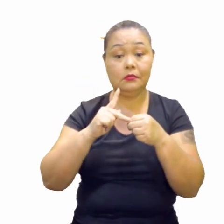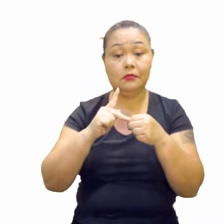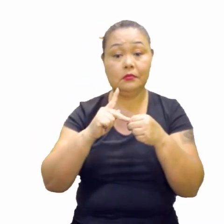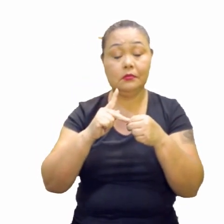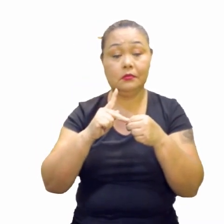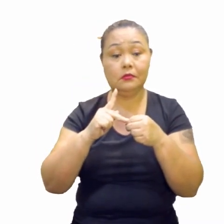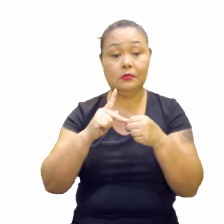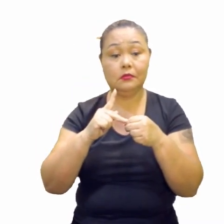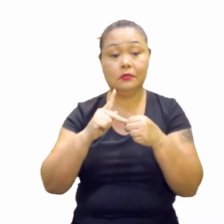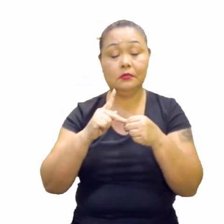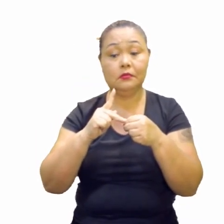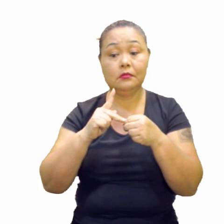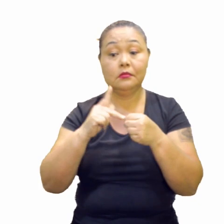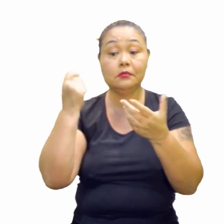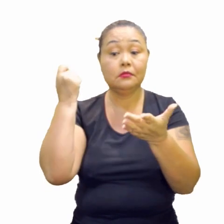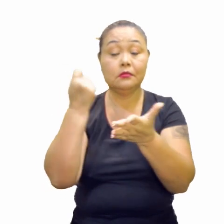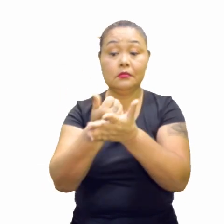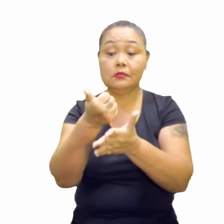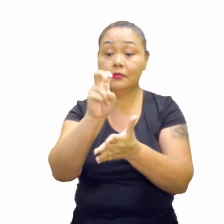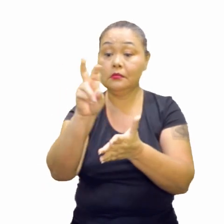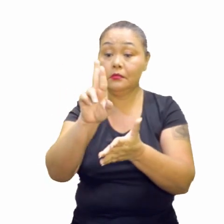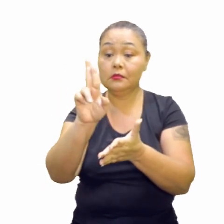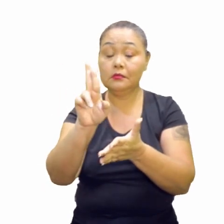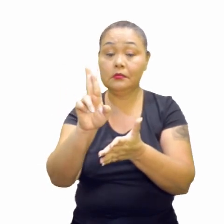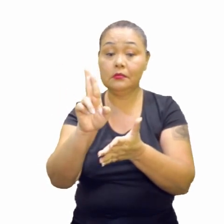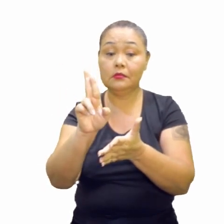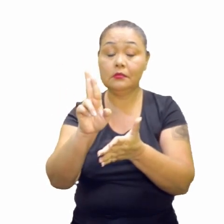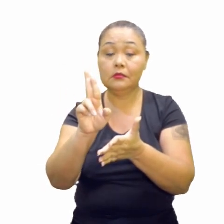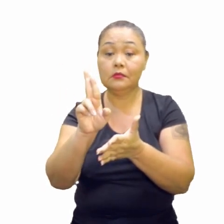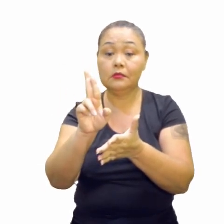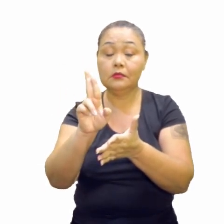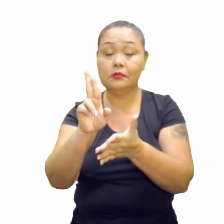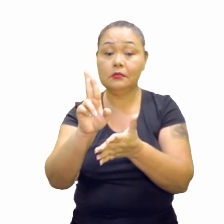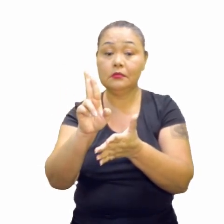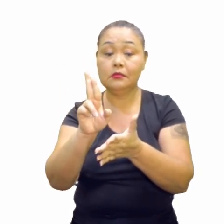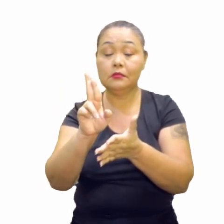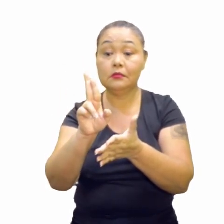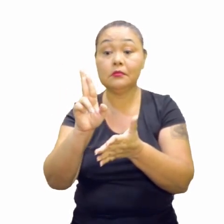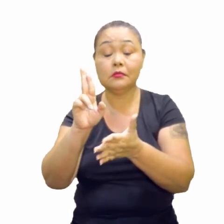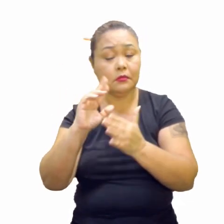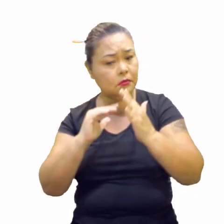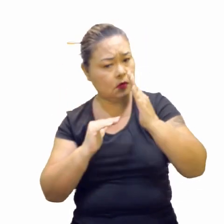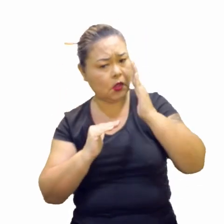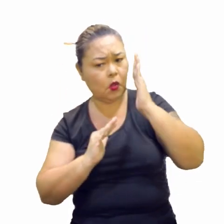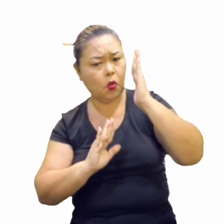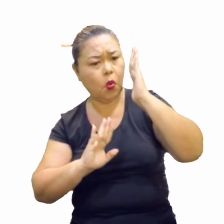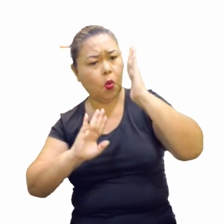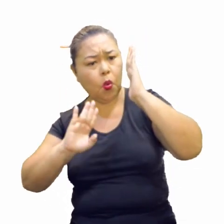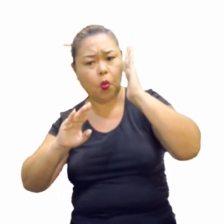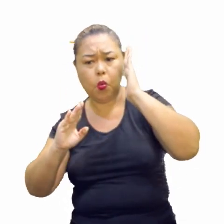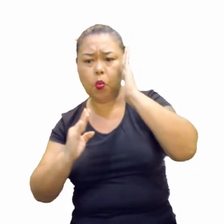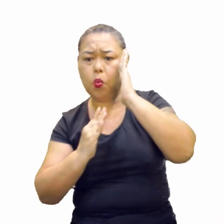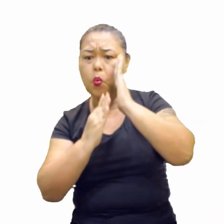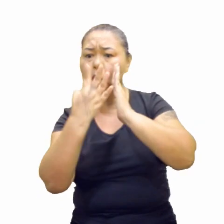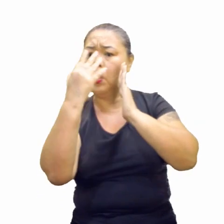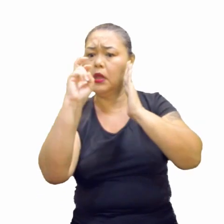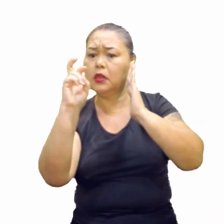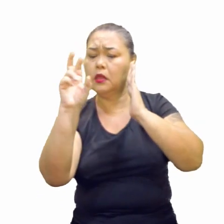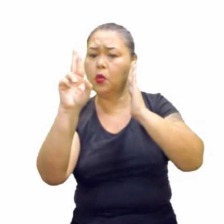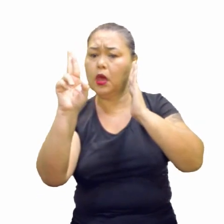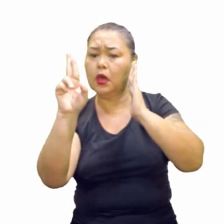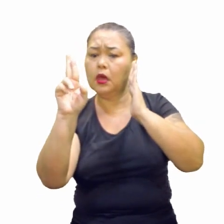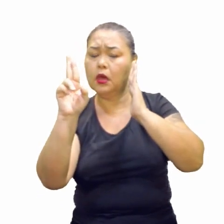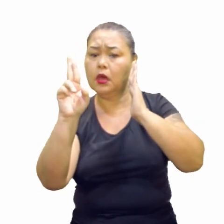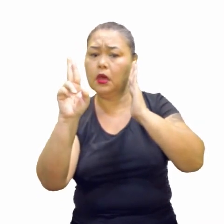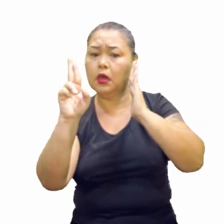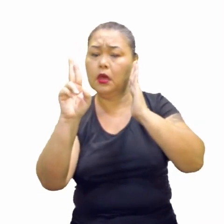Eu comprei por R$15. Ela chegou um tempo a R$45. Mais